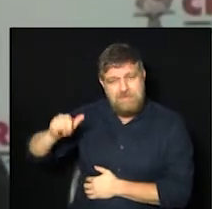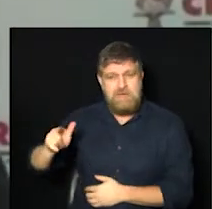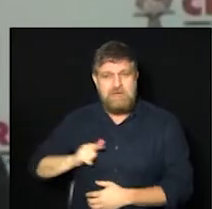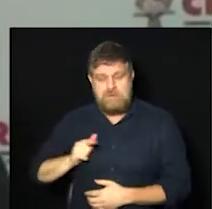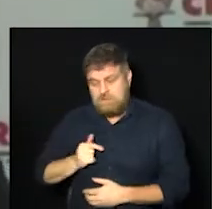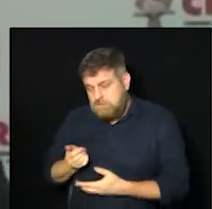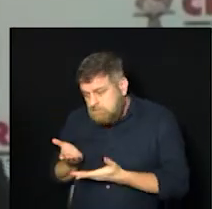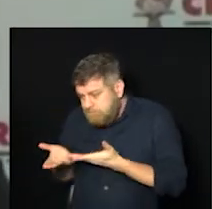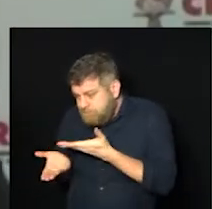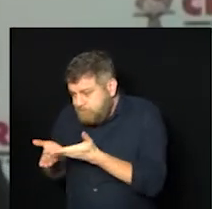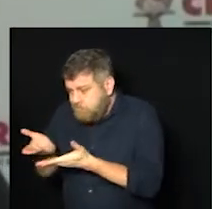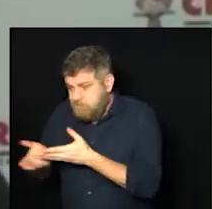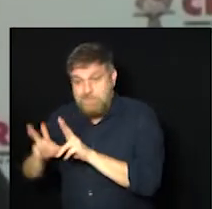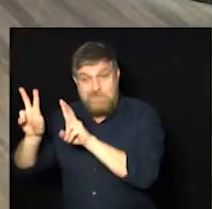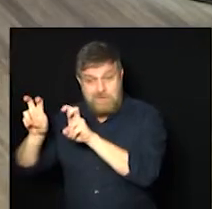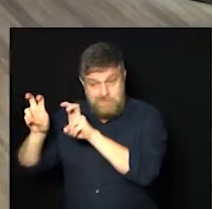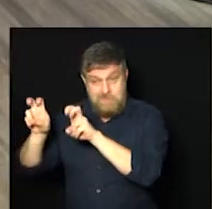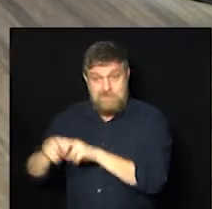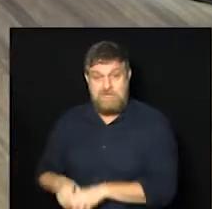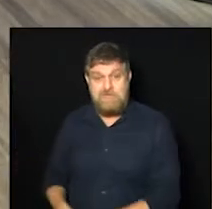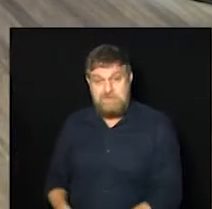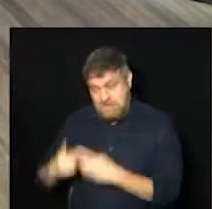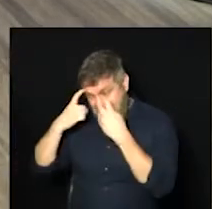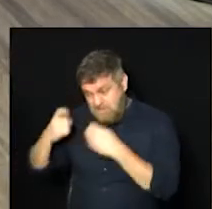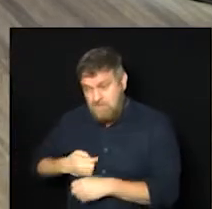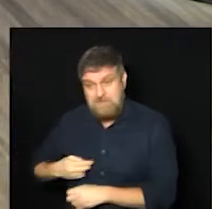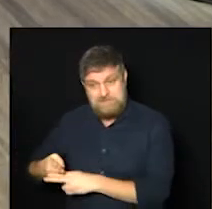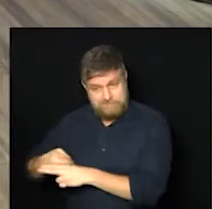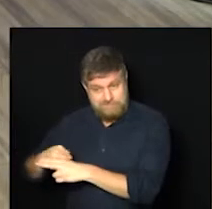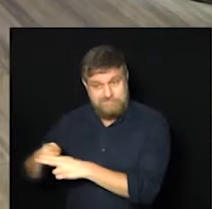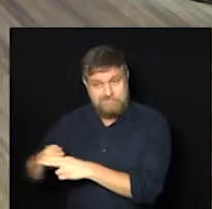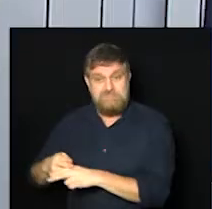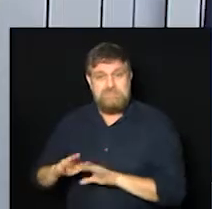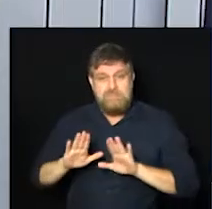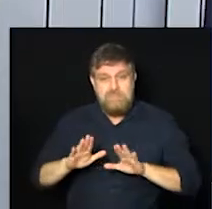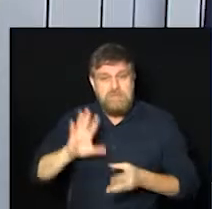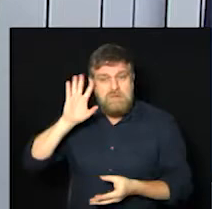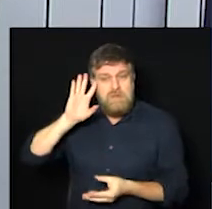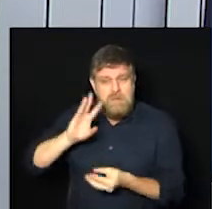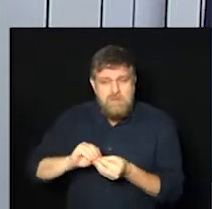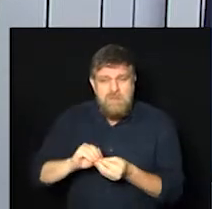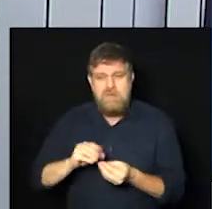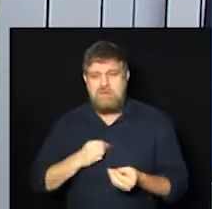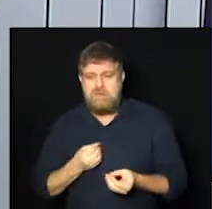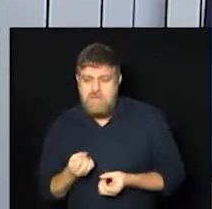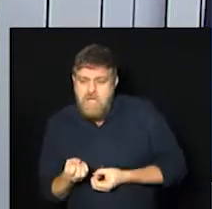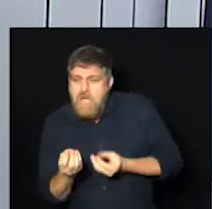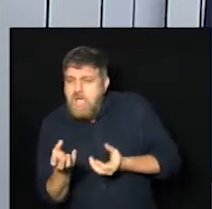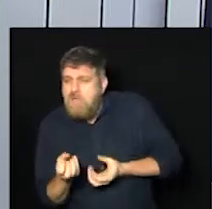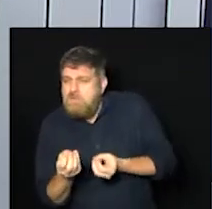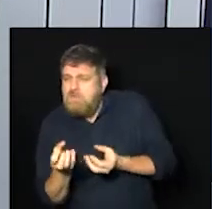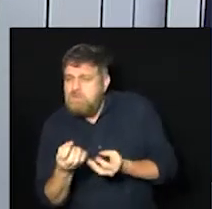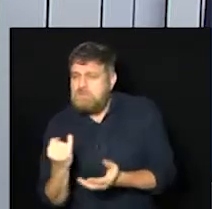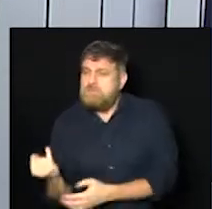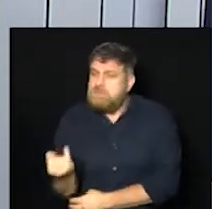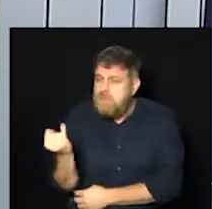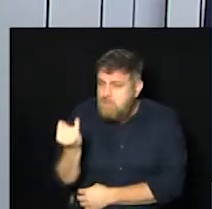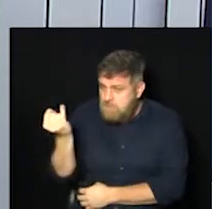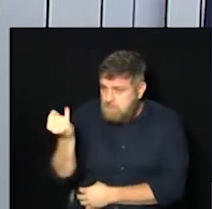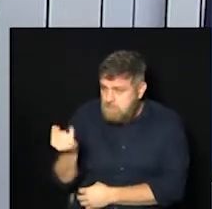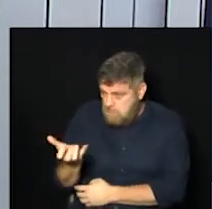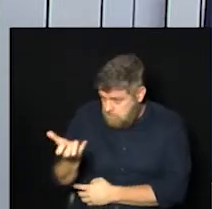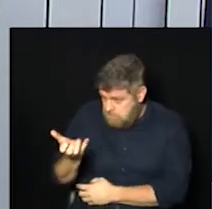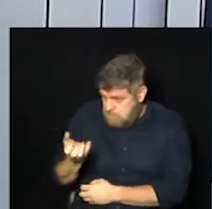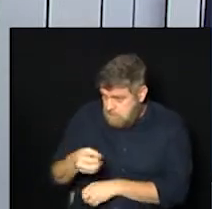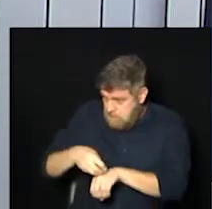trato dessas questões. Fabiana, para a gente poder encerrar, tem algum recado, alguma informação importante que você queira